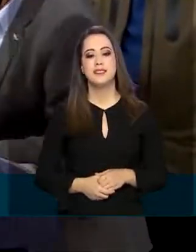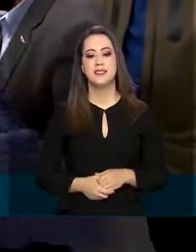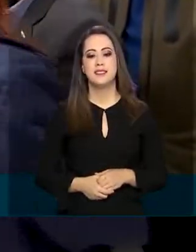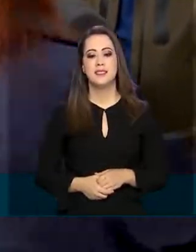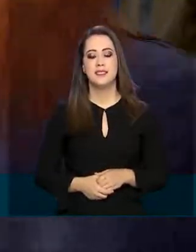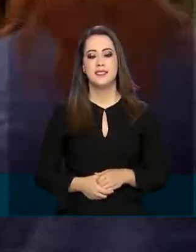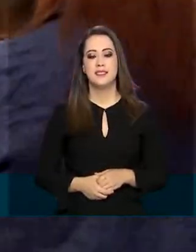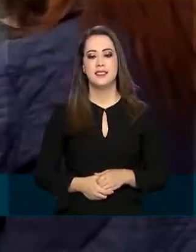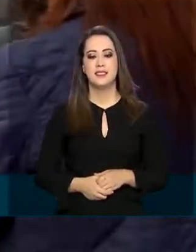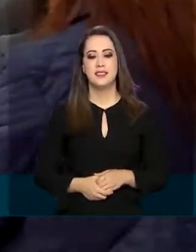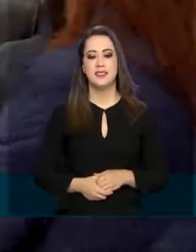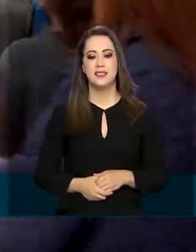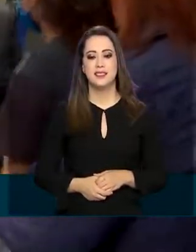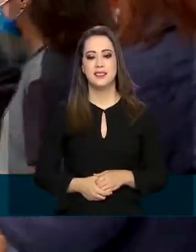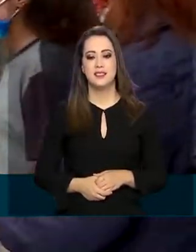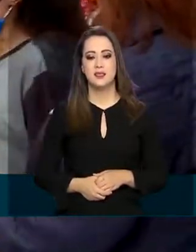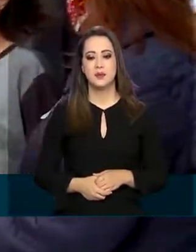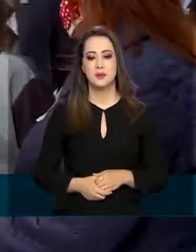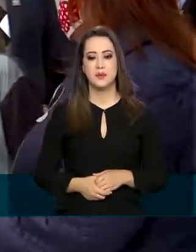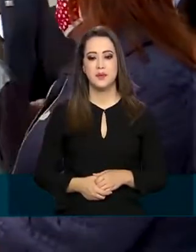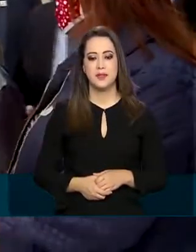Mais uma. Presidente. Aí,